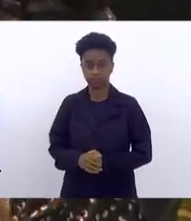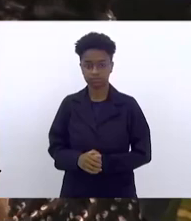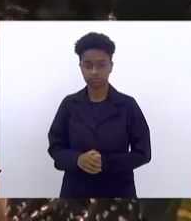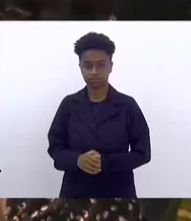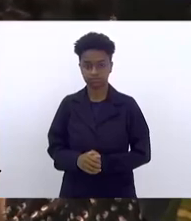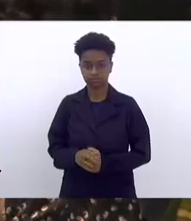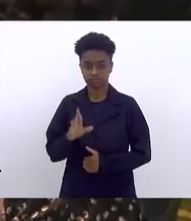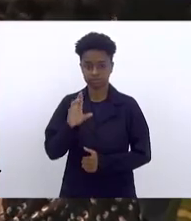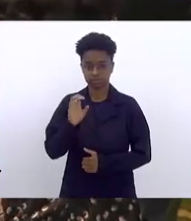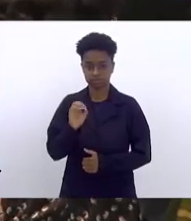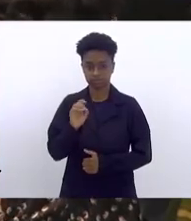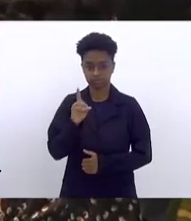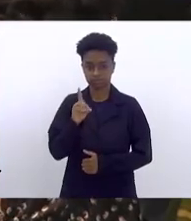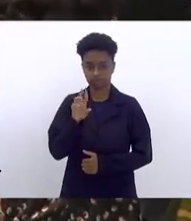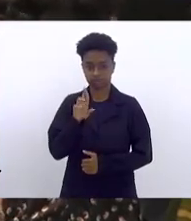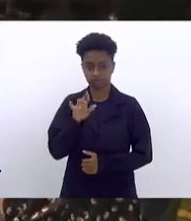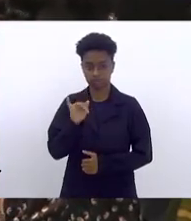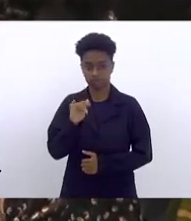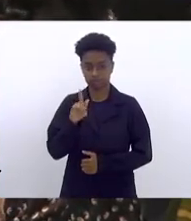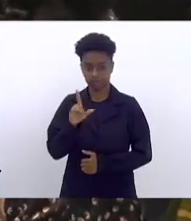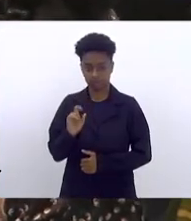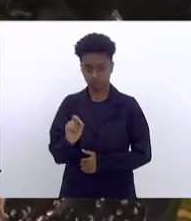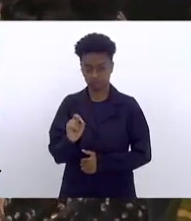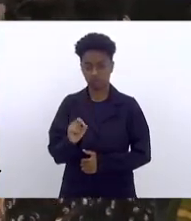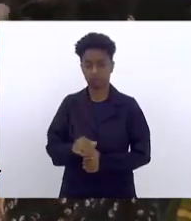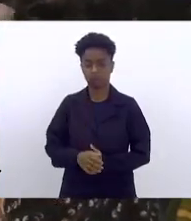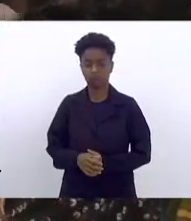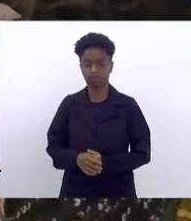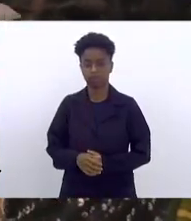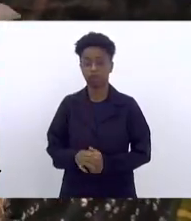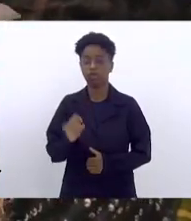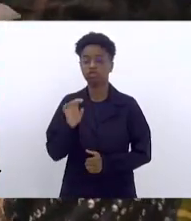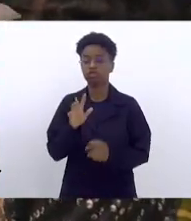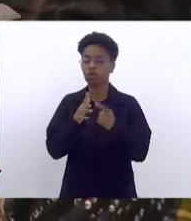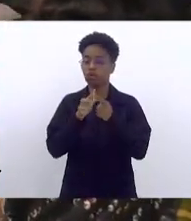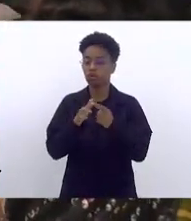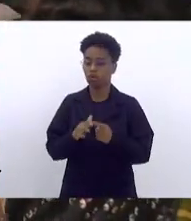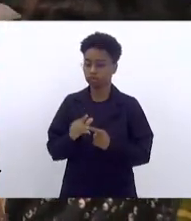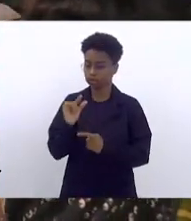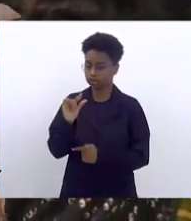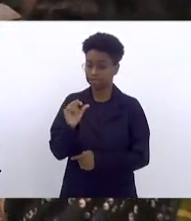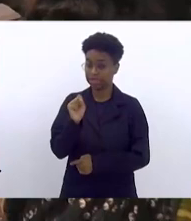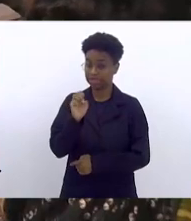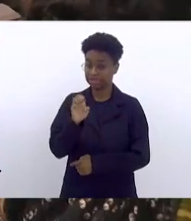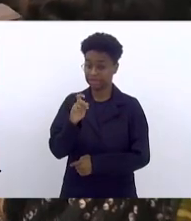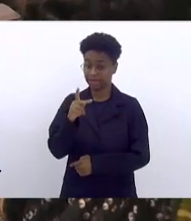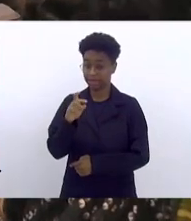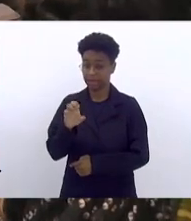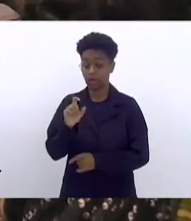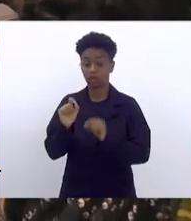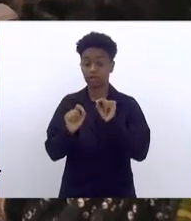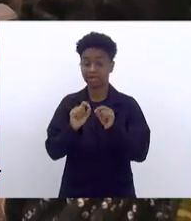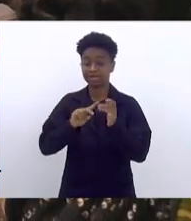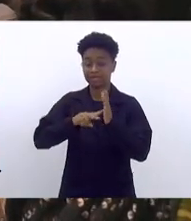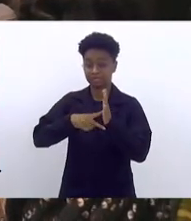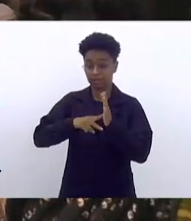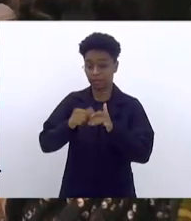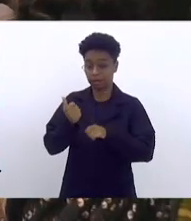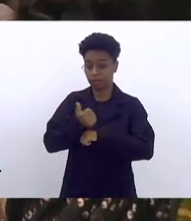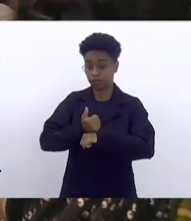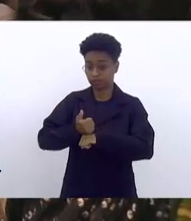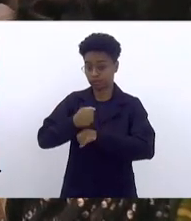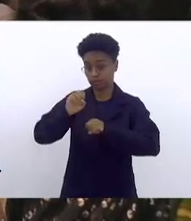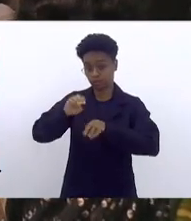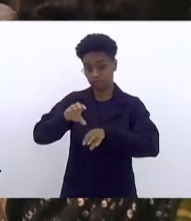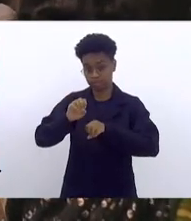Rodrigo Azambuja é só uma pequena correção o CEP é o sindicato dos profissionais de educação